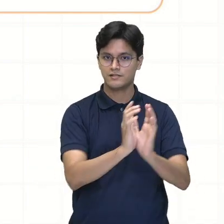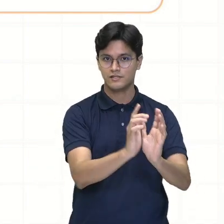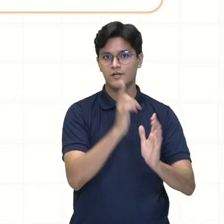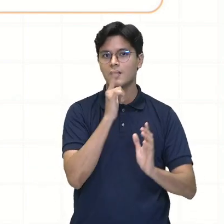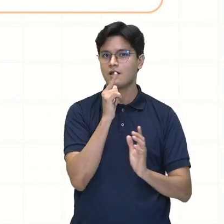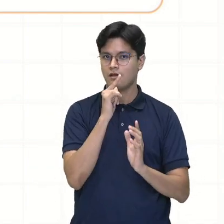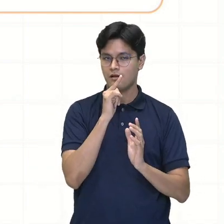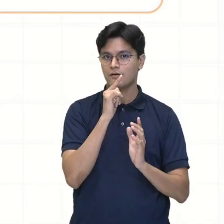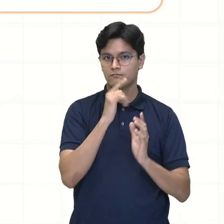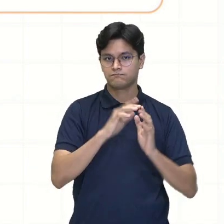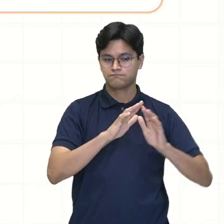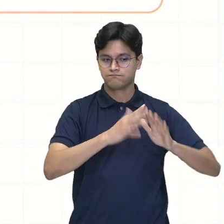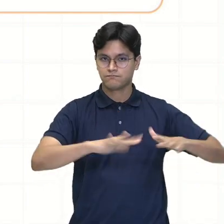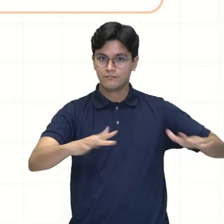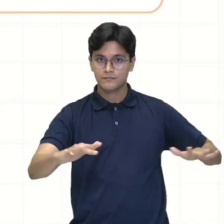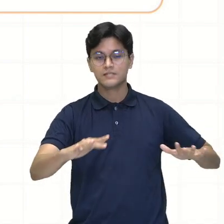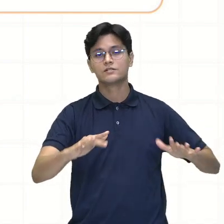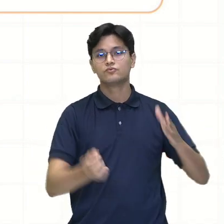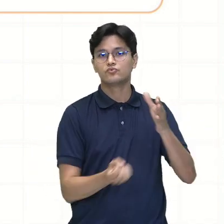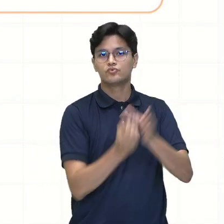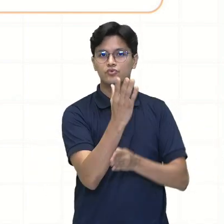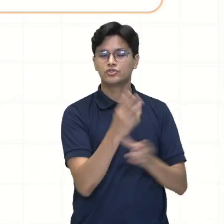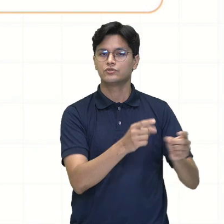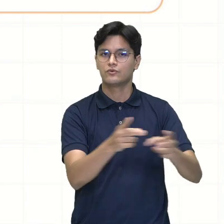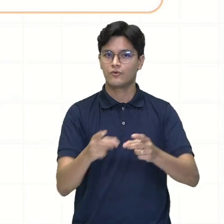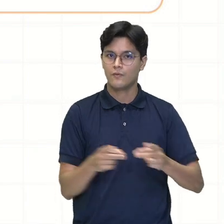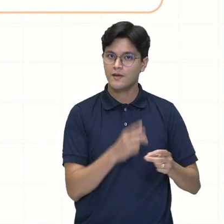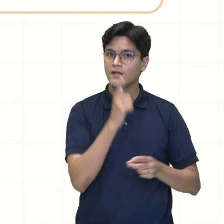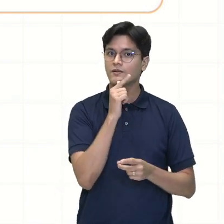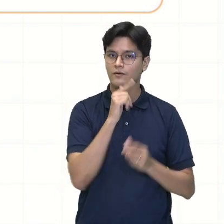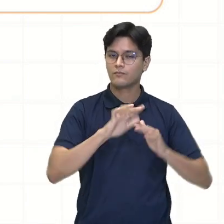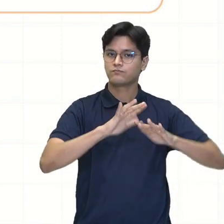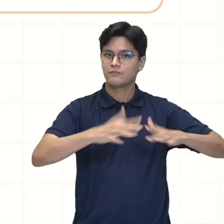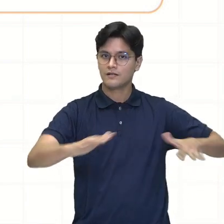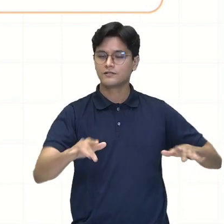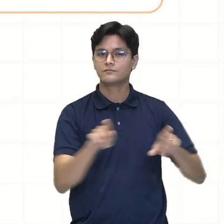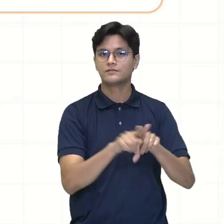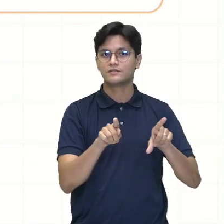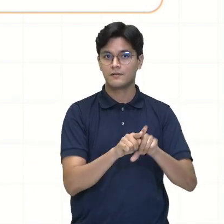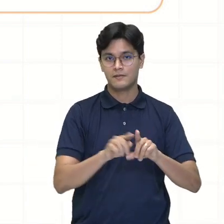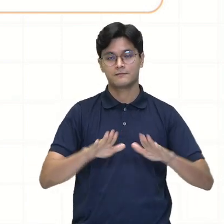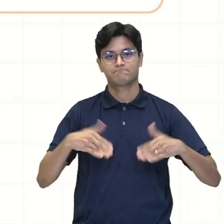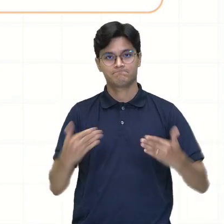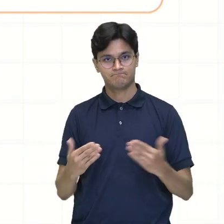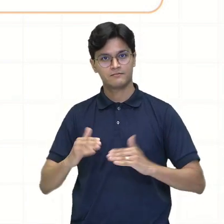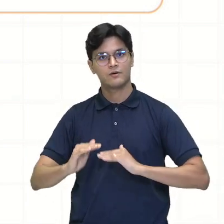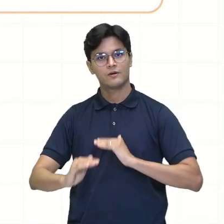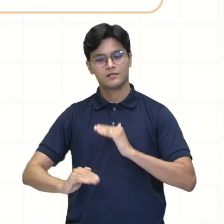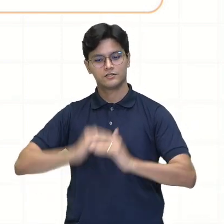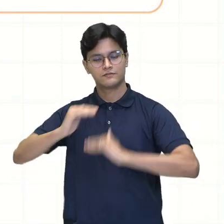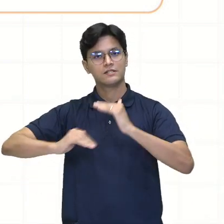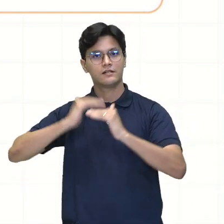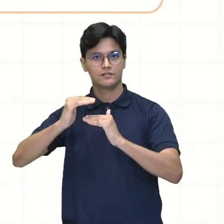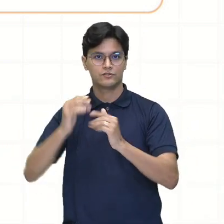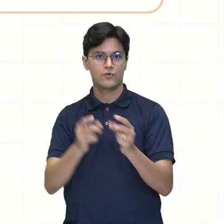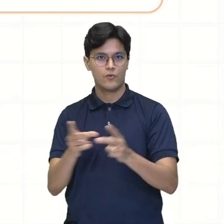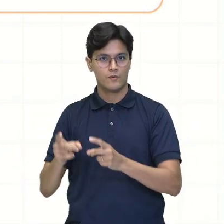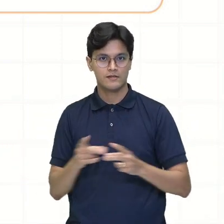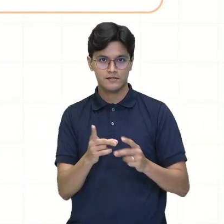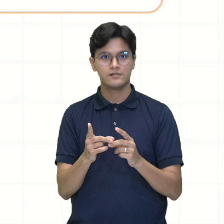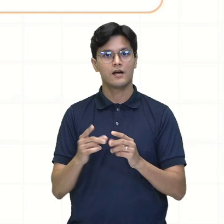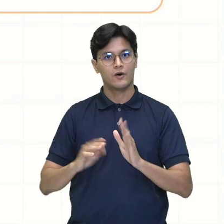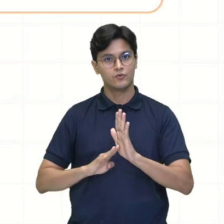vai estabelecer o comércio marítimo também. Então, crescimento da atividade comercial, vamos